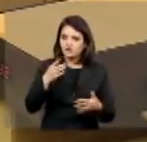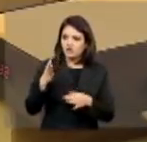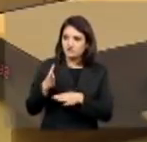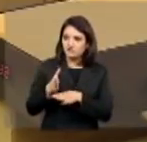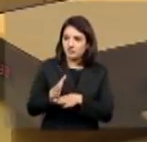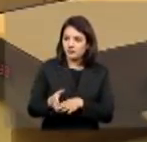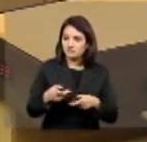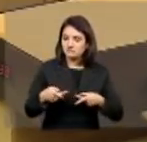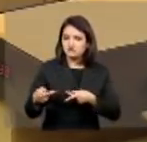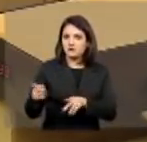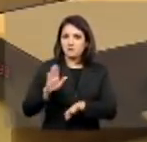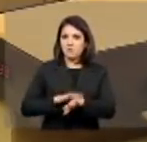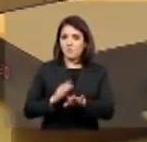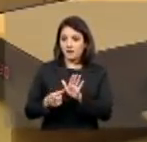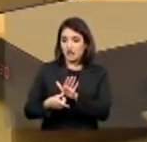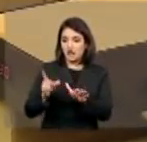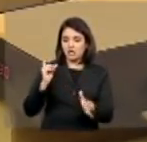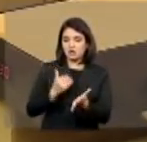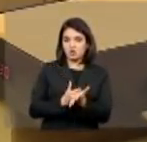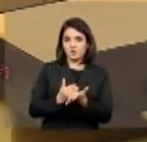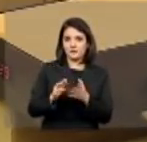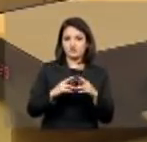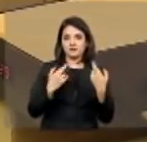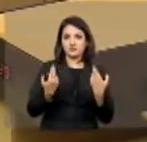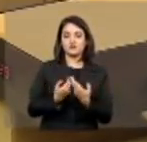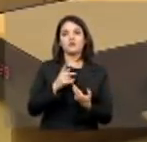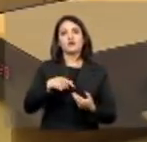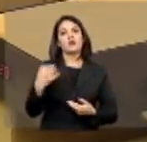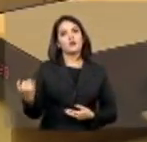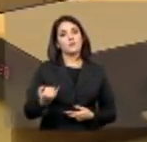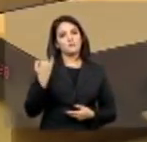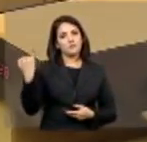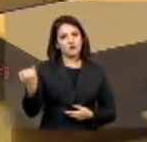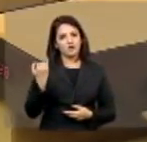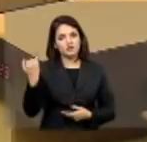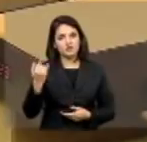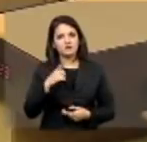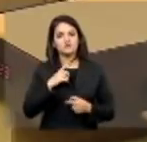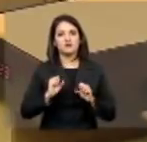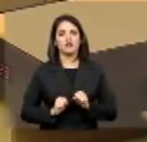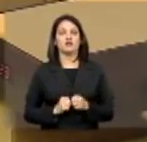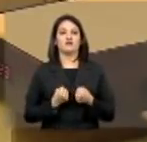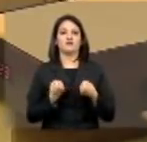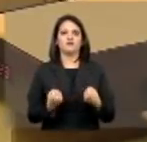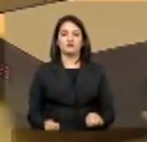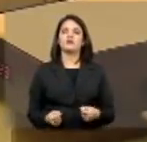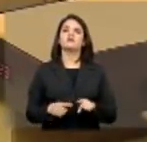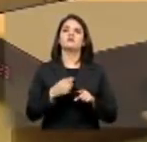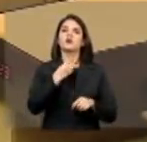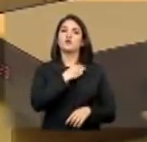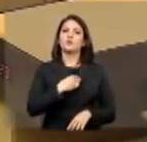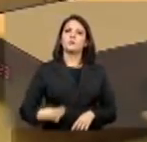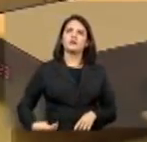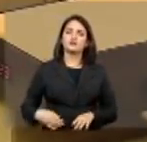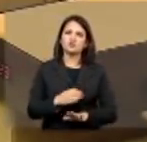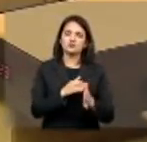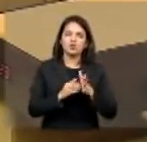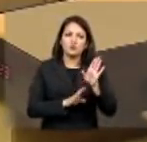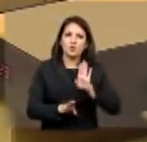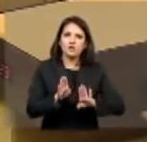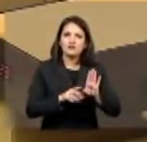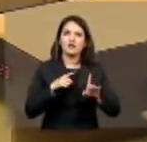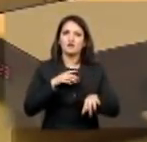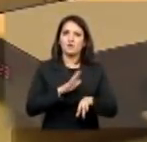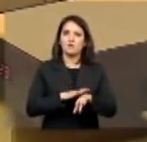fundamental para o pleno exercício da defesa e vossa excelência com todo cuidado vem dando espaço para que a